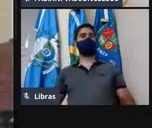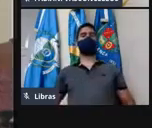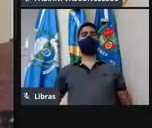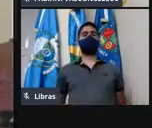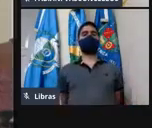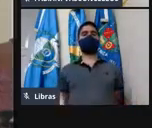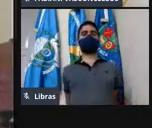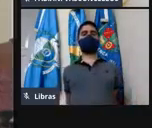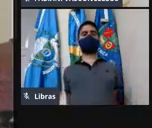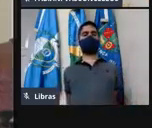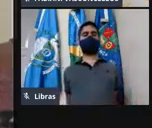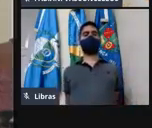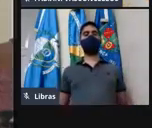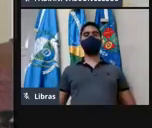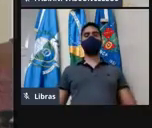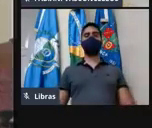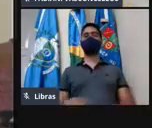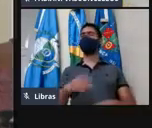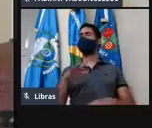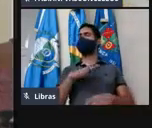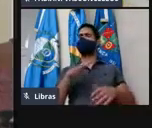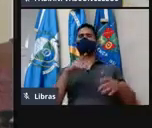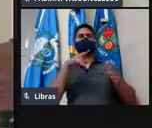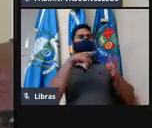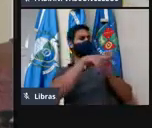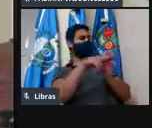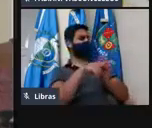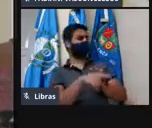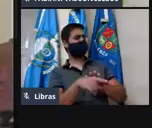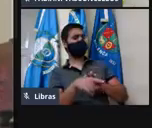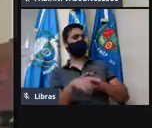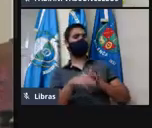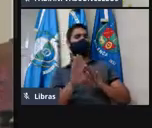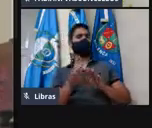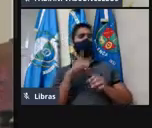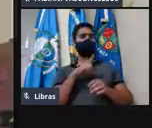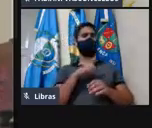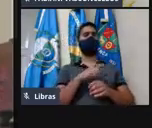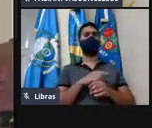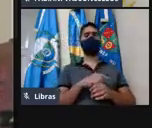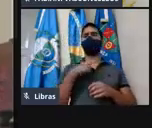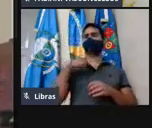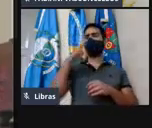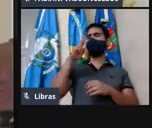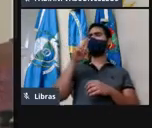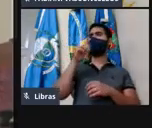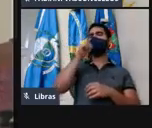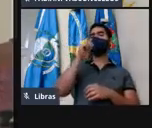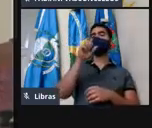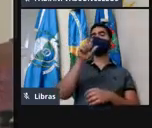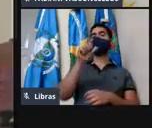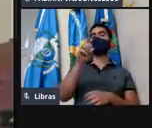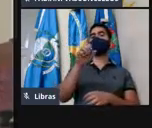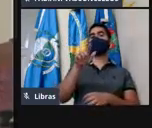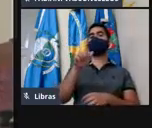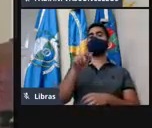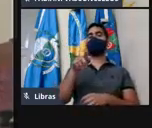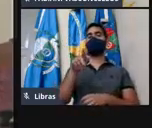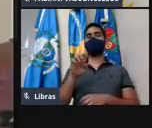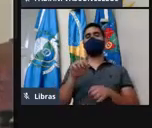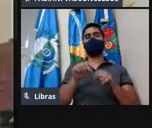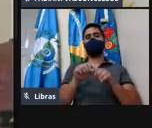um grande estudo sobre isso, e eu já falei aqui, estava vendo a Solange Vieira fazendo uma